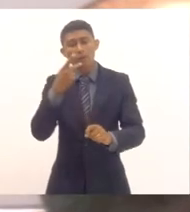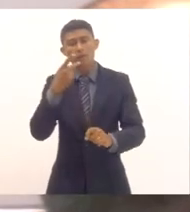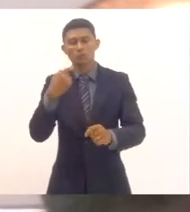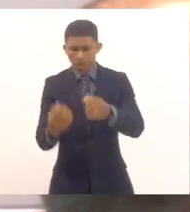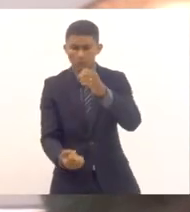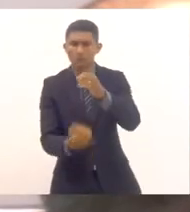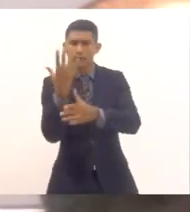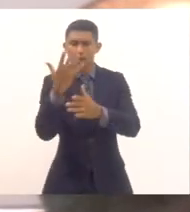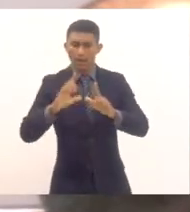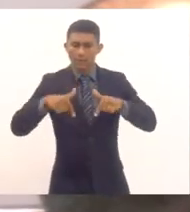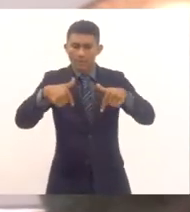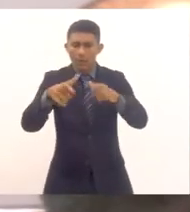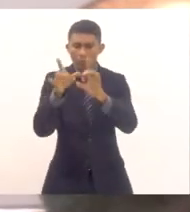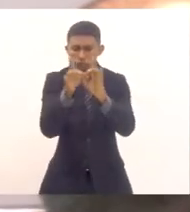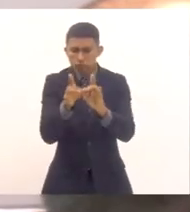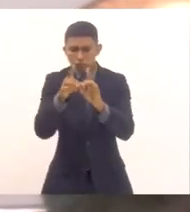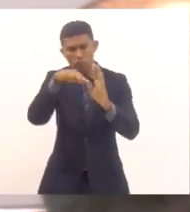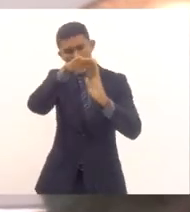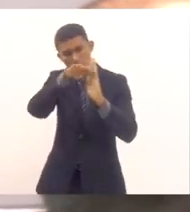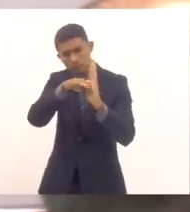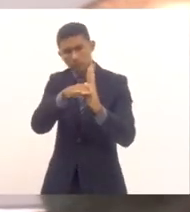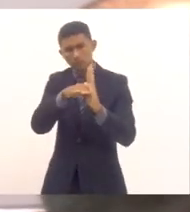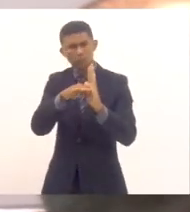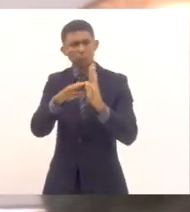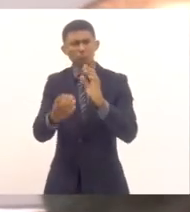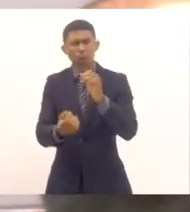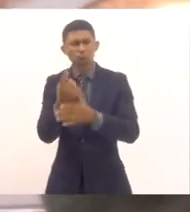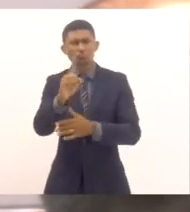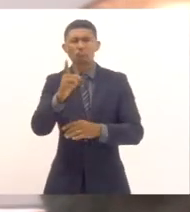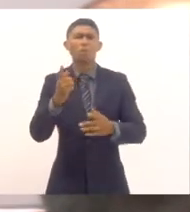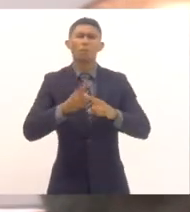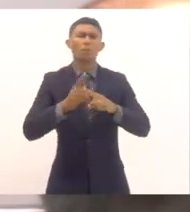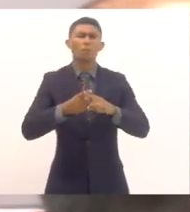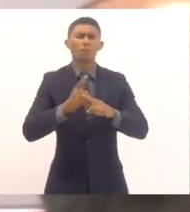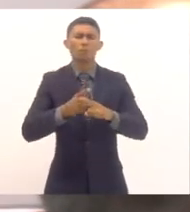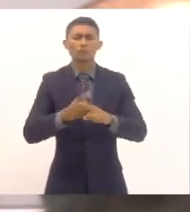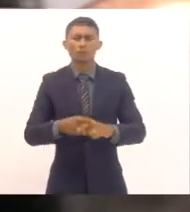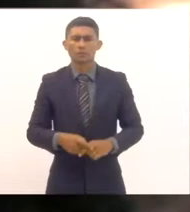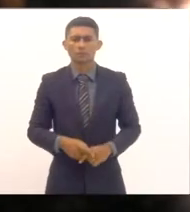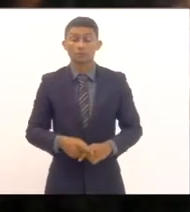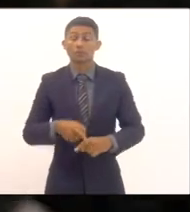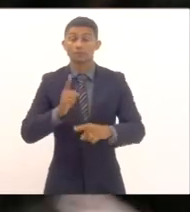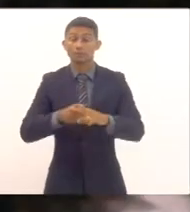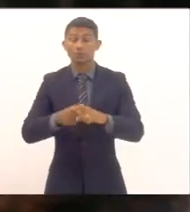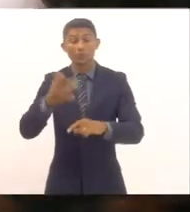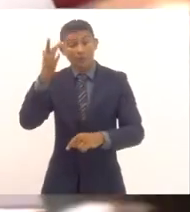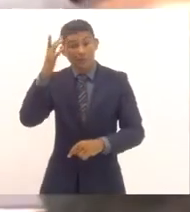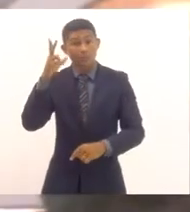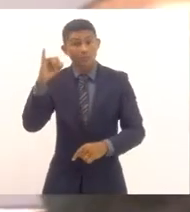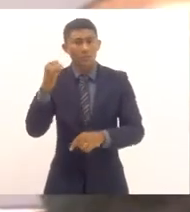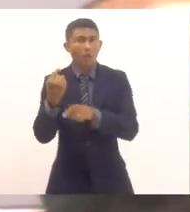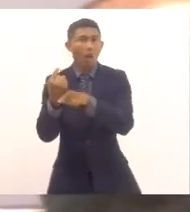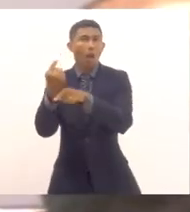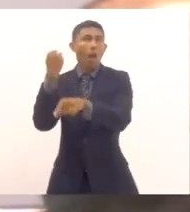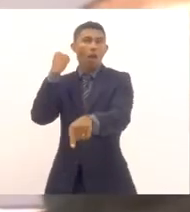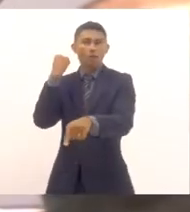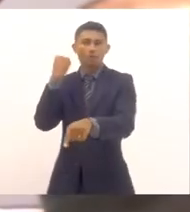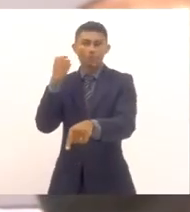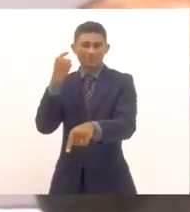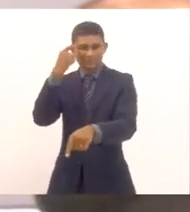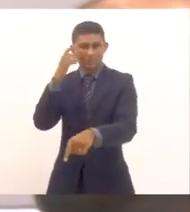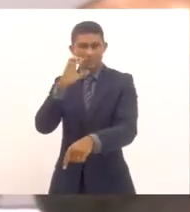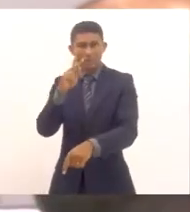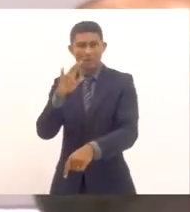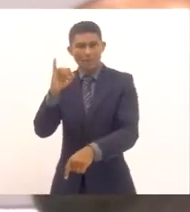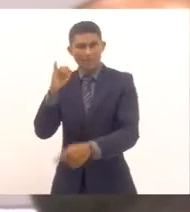conjunto de ações eu queria saber isso não foi criado Por que razão se fosse criado essa questão lá atrás quando temos início da